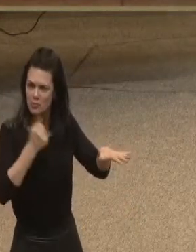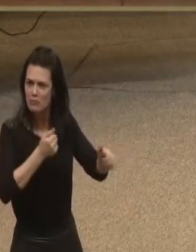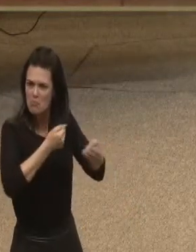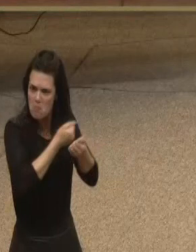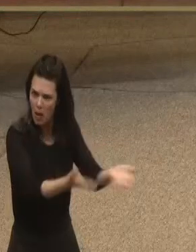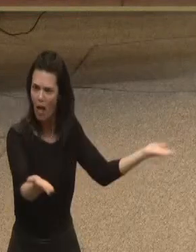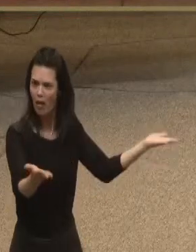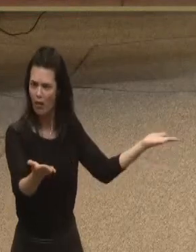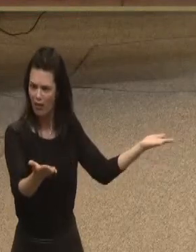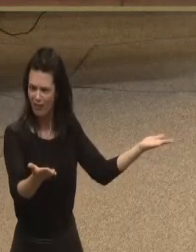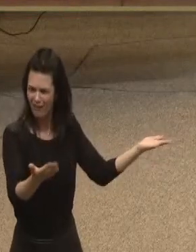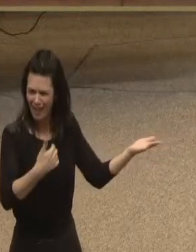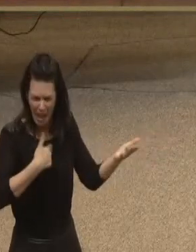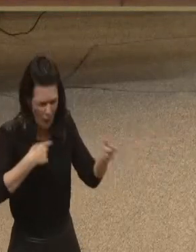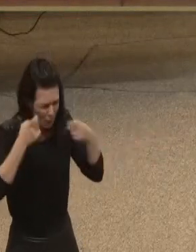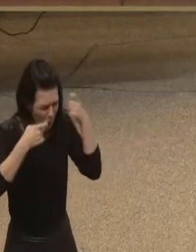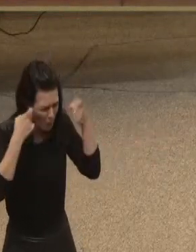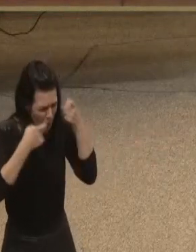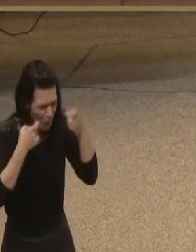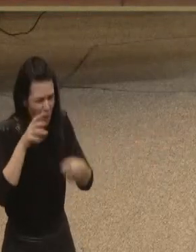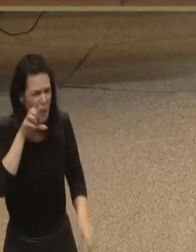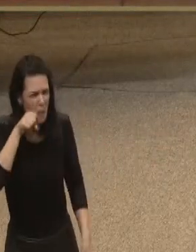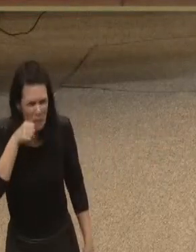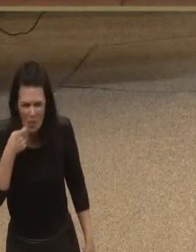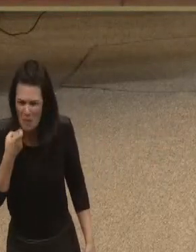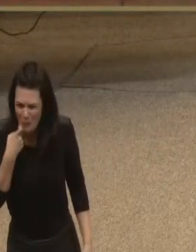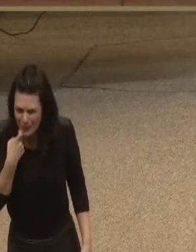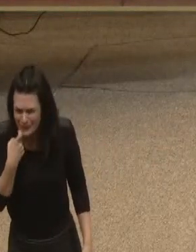vocês acham que eu estou preocupado com pães?